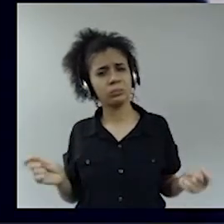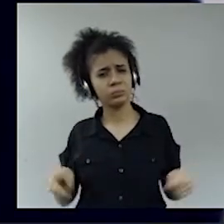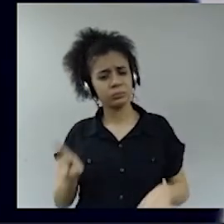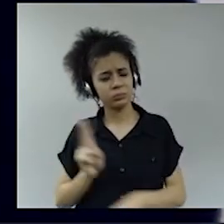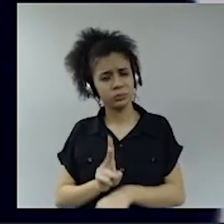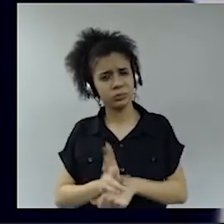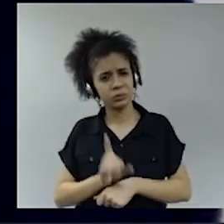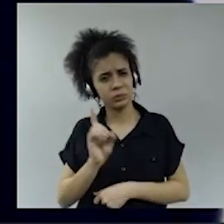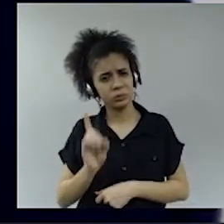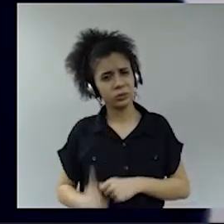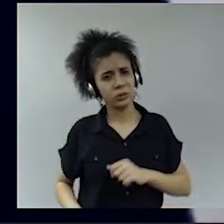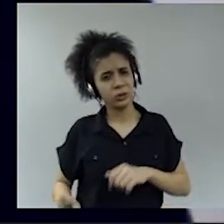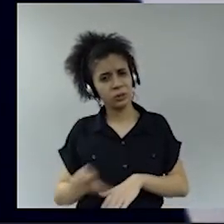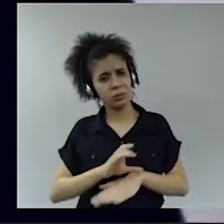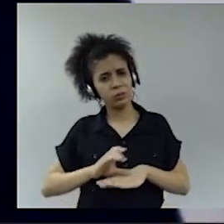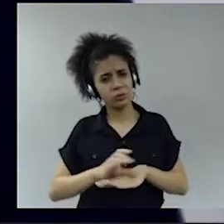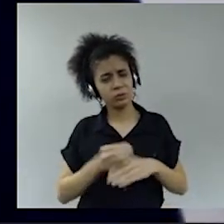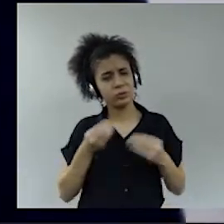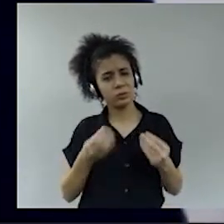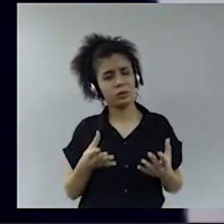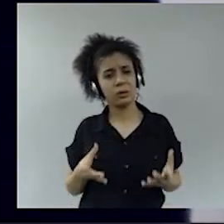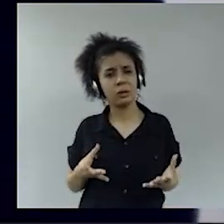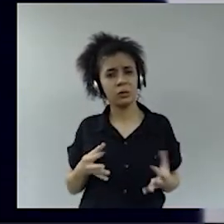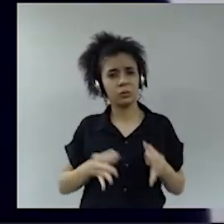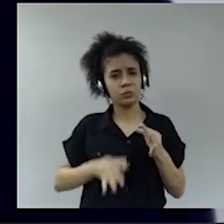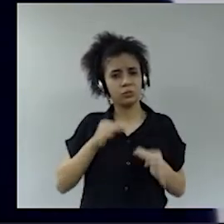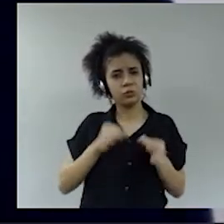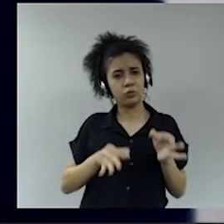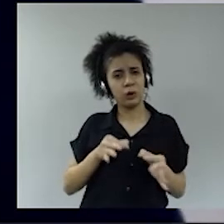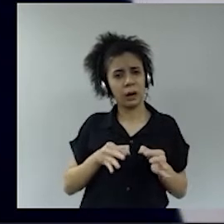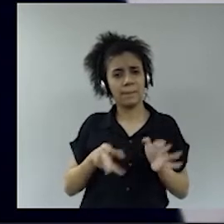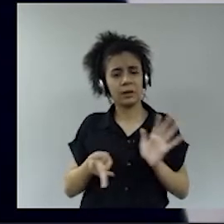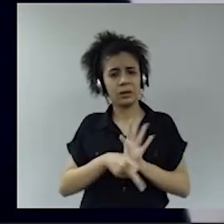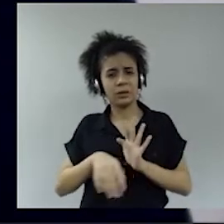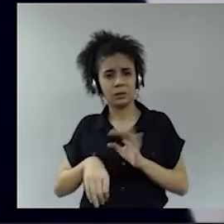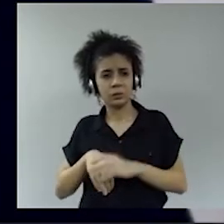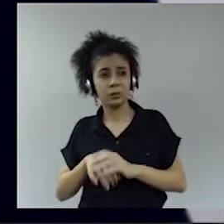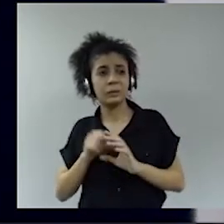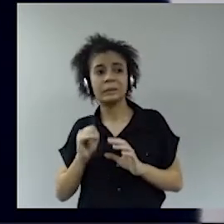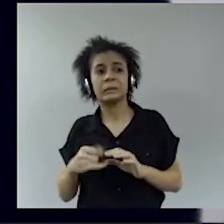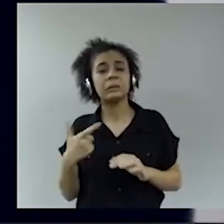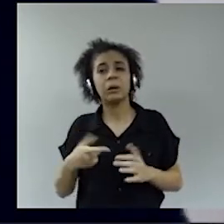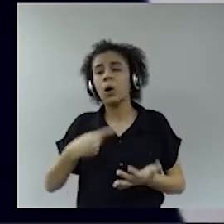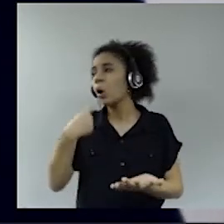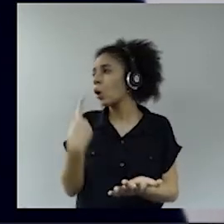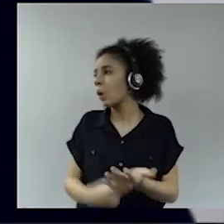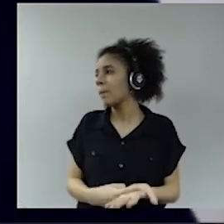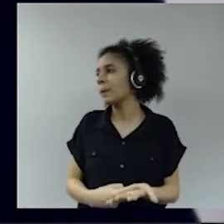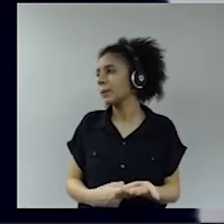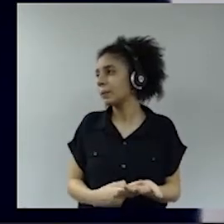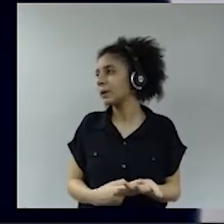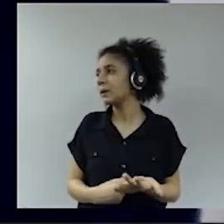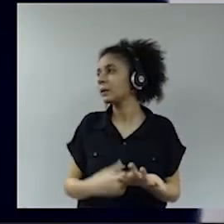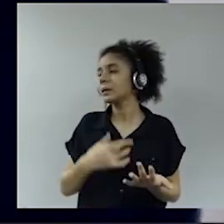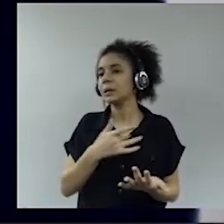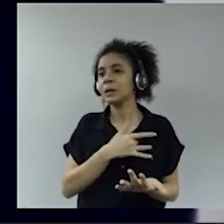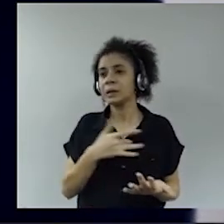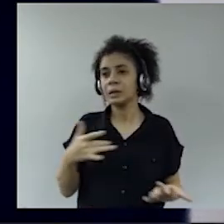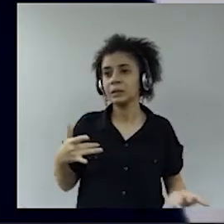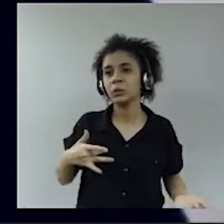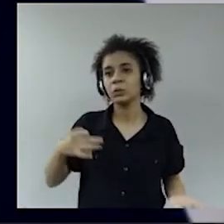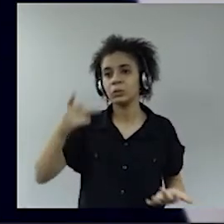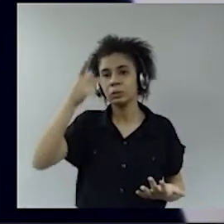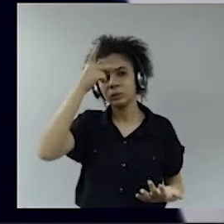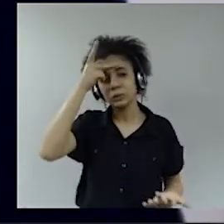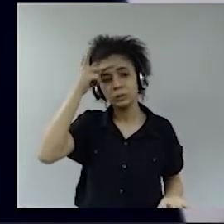proteger o direito constitucional do julgamento pelo júri sem comprometer a saúde das